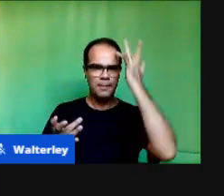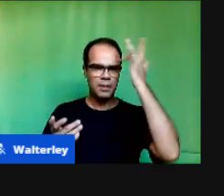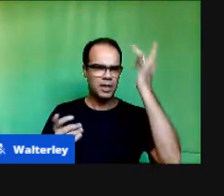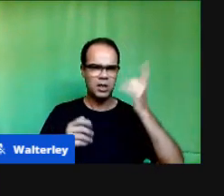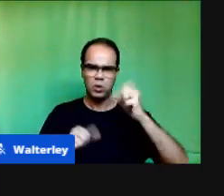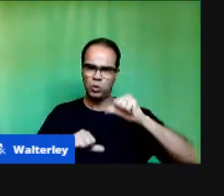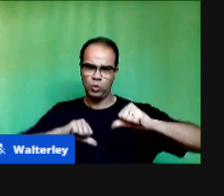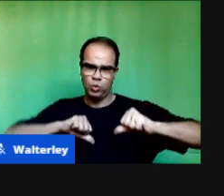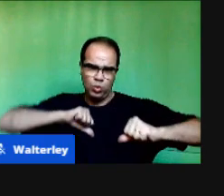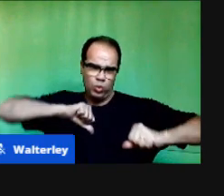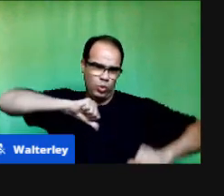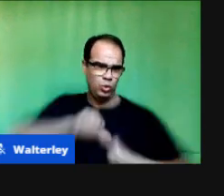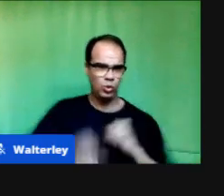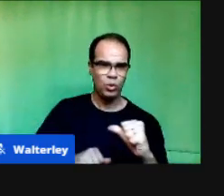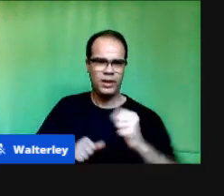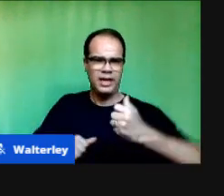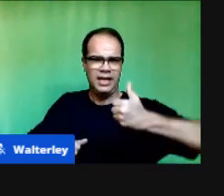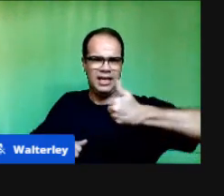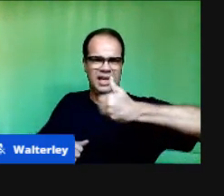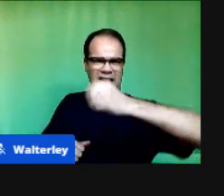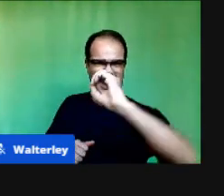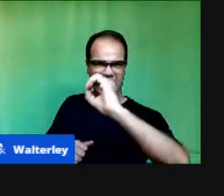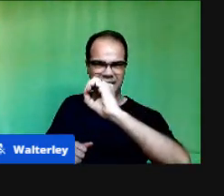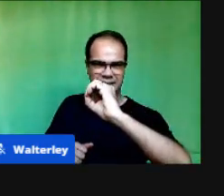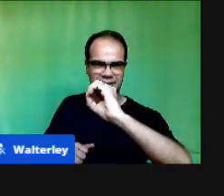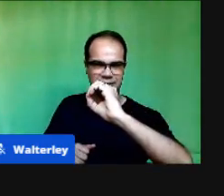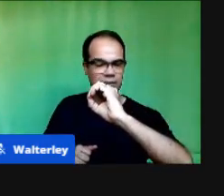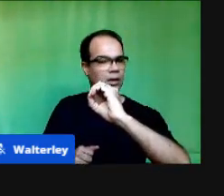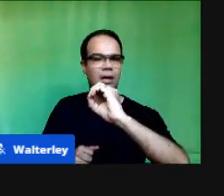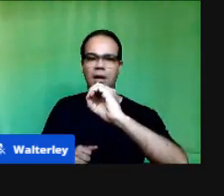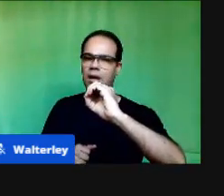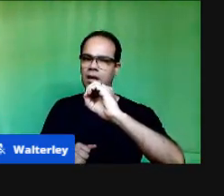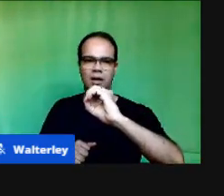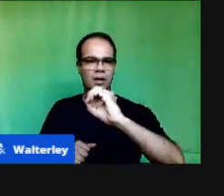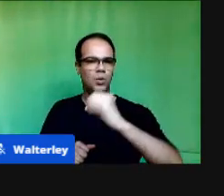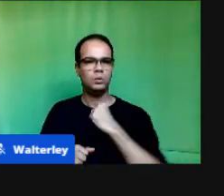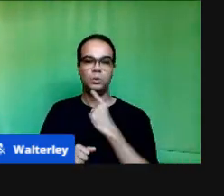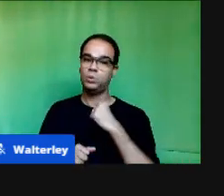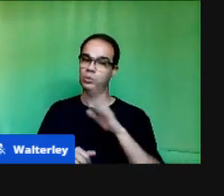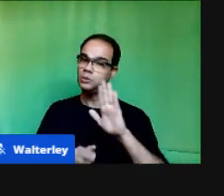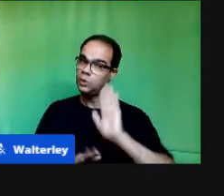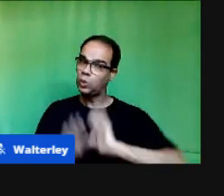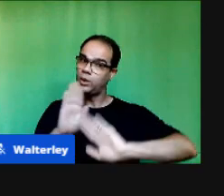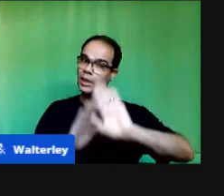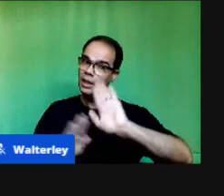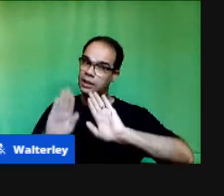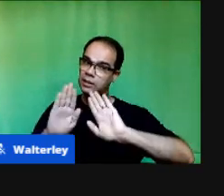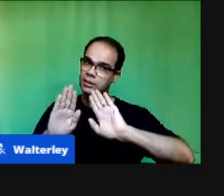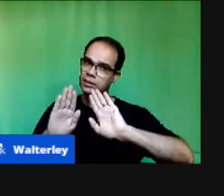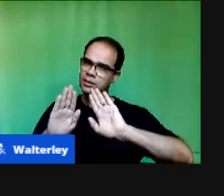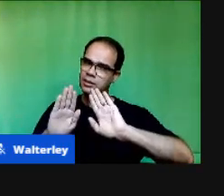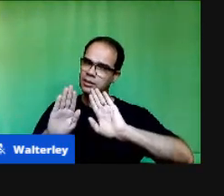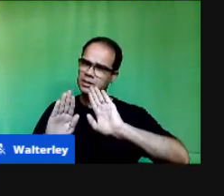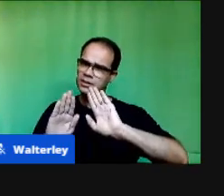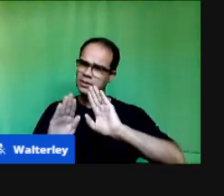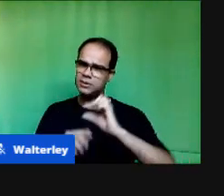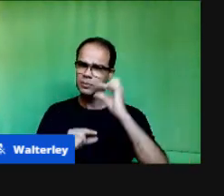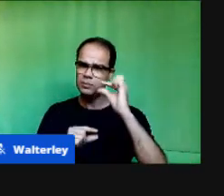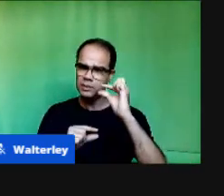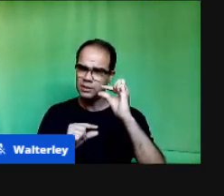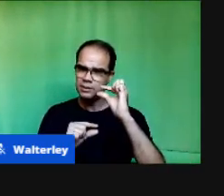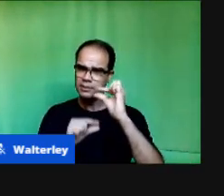que eu posso tirar esse 0 e ir para um 4, pelo menos? E aí, alcancei o 4, consigo chegar num 7?